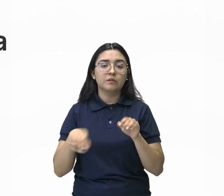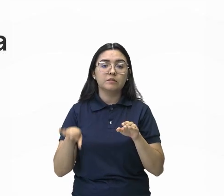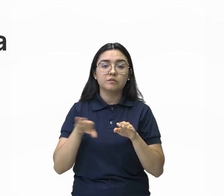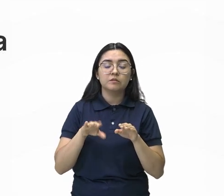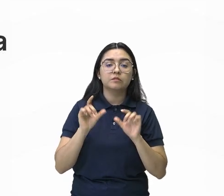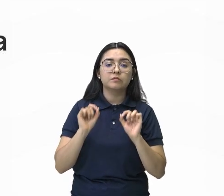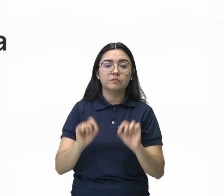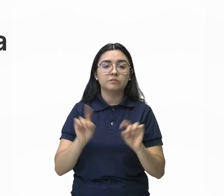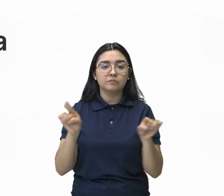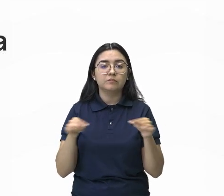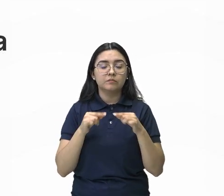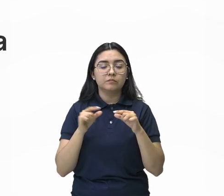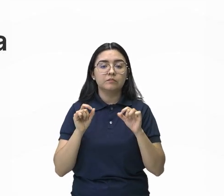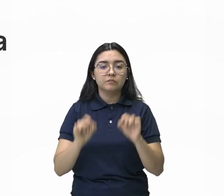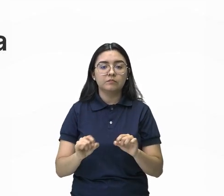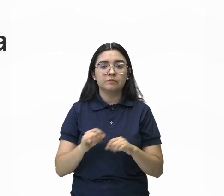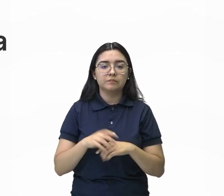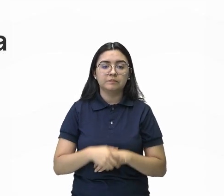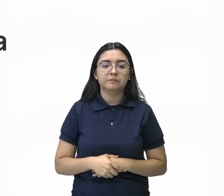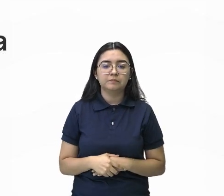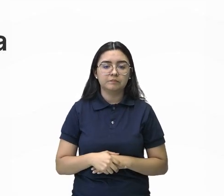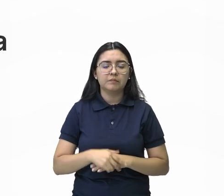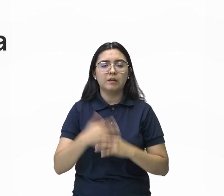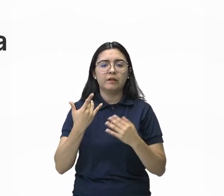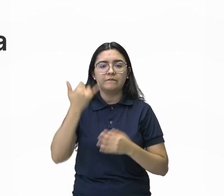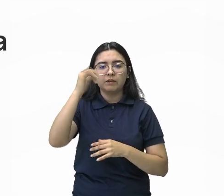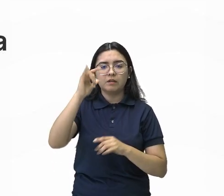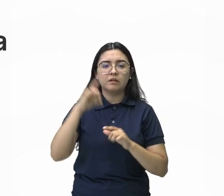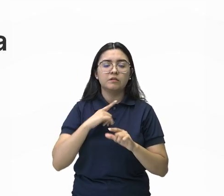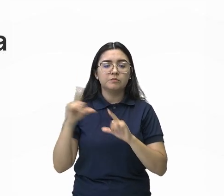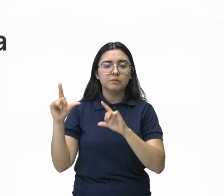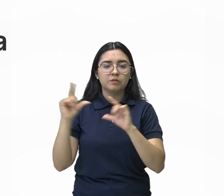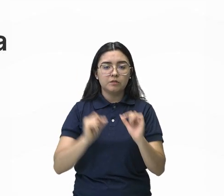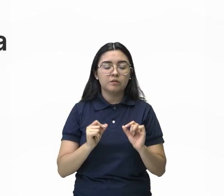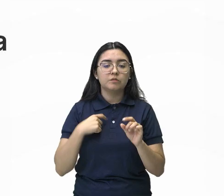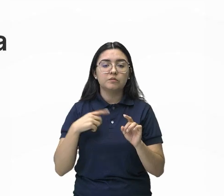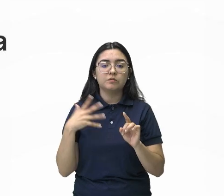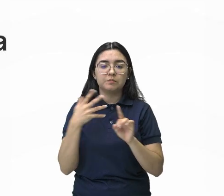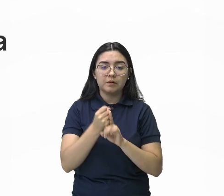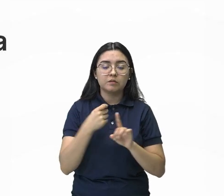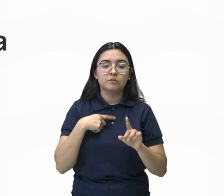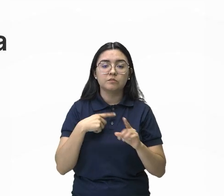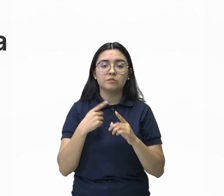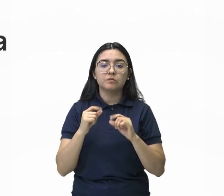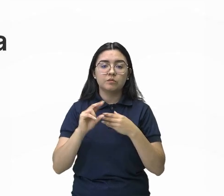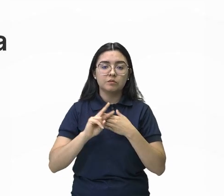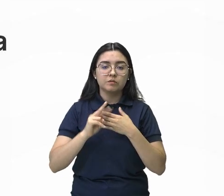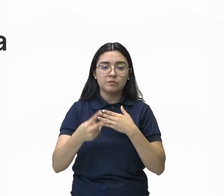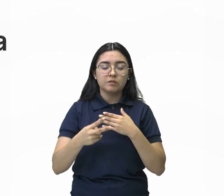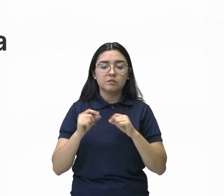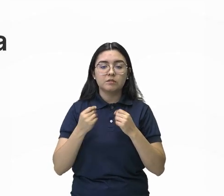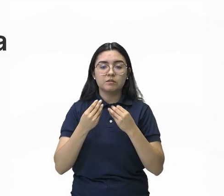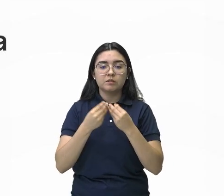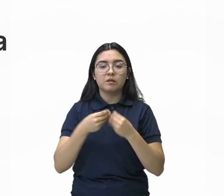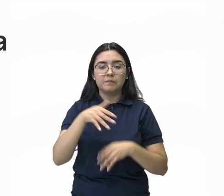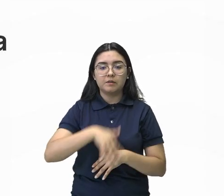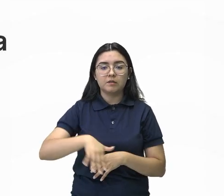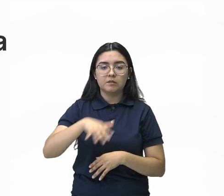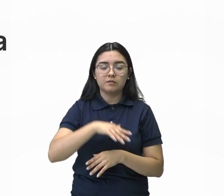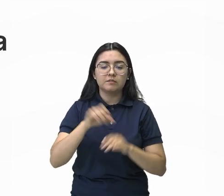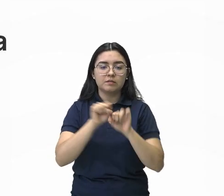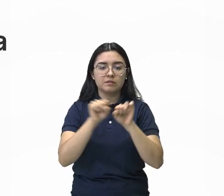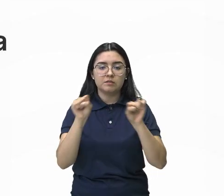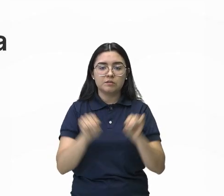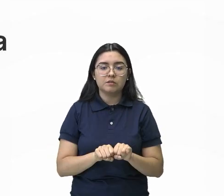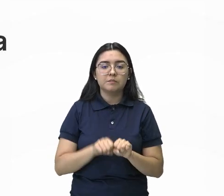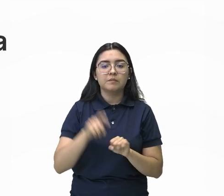equacioná-la de forma a atenuar os impactos ambientais desse sistema predatório que